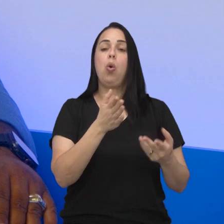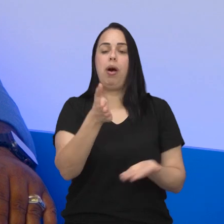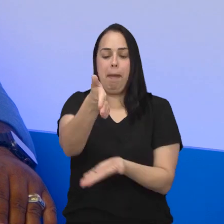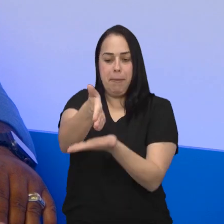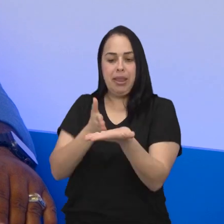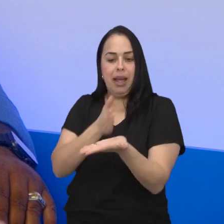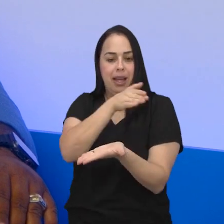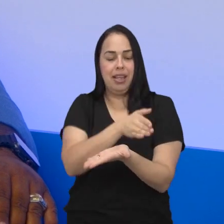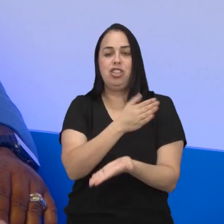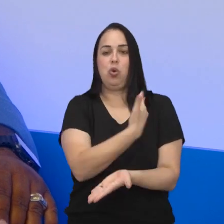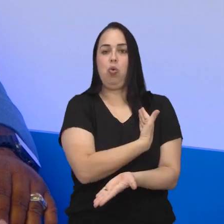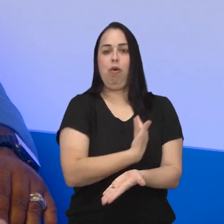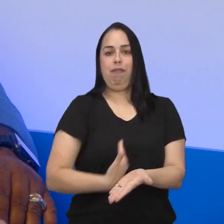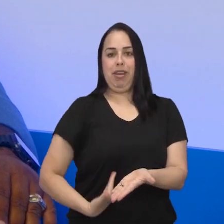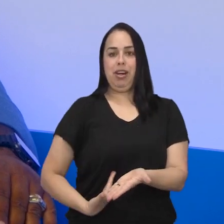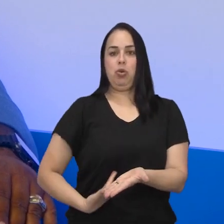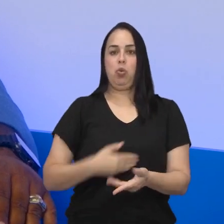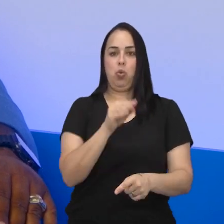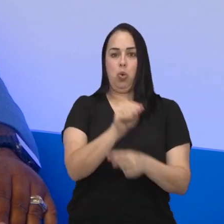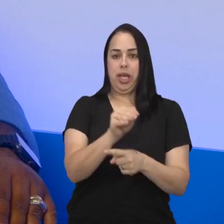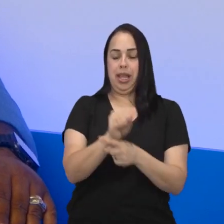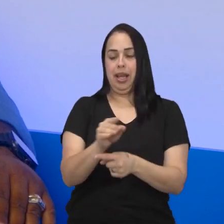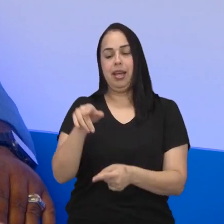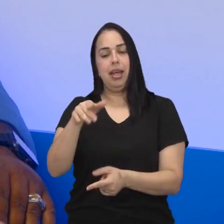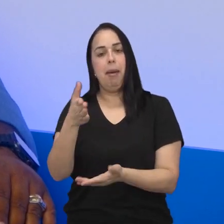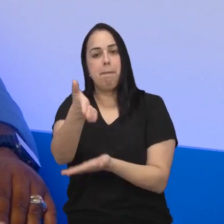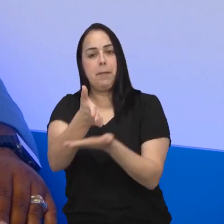ainda detém de algumas ações e a gente